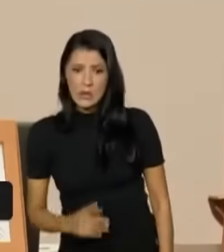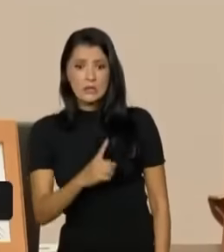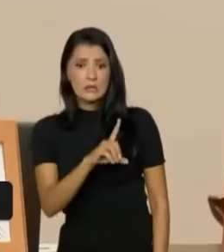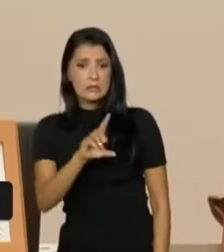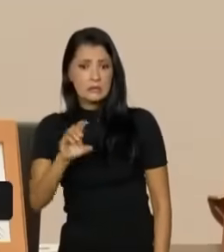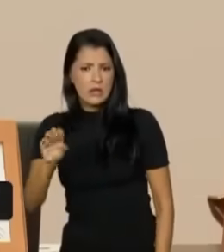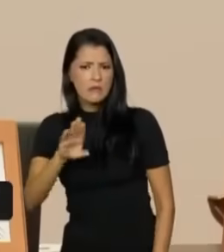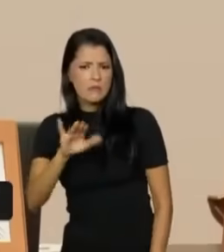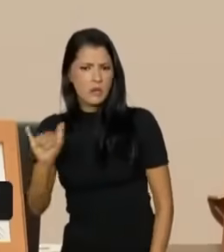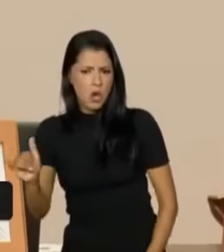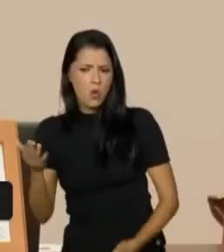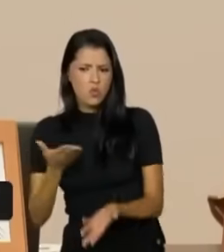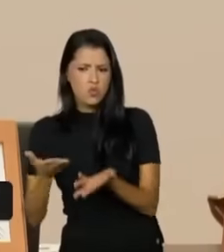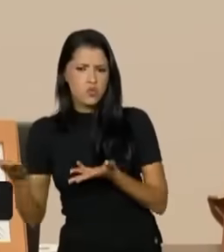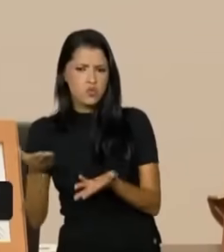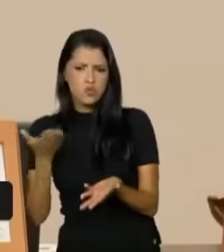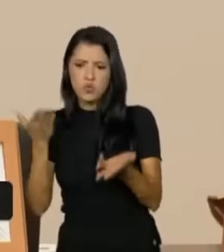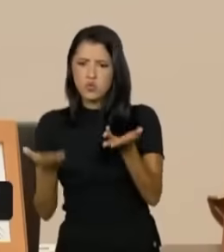de balanço comercial.